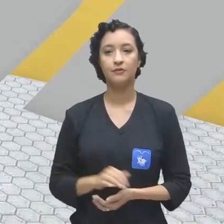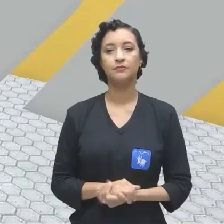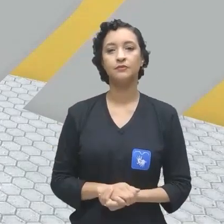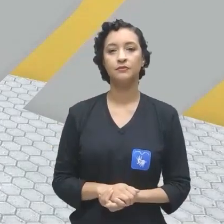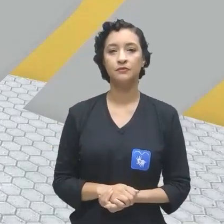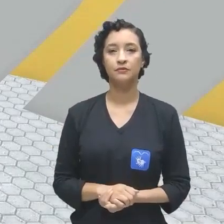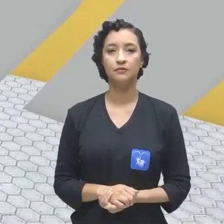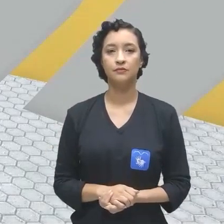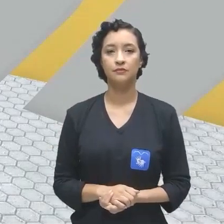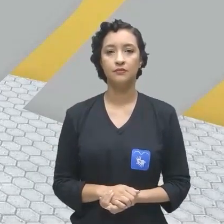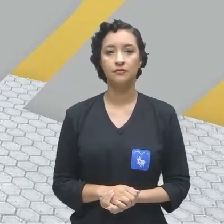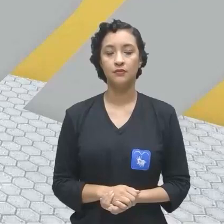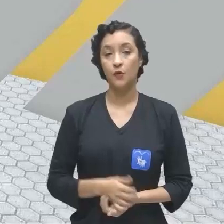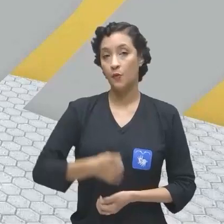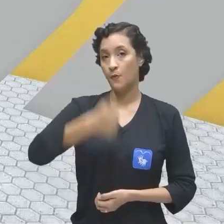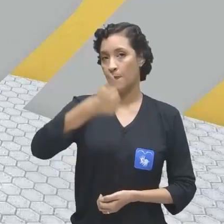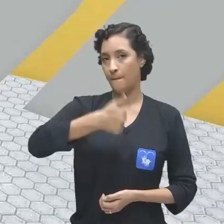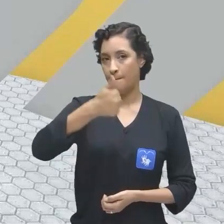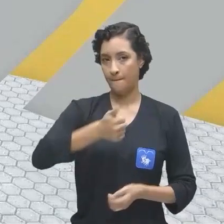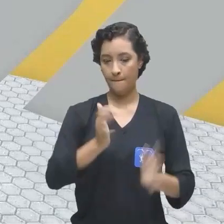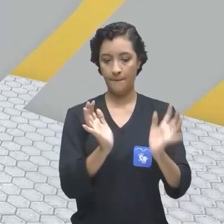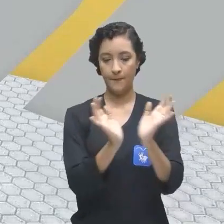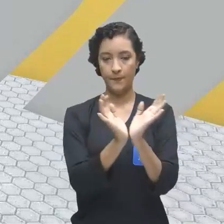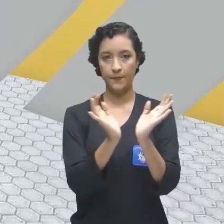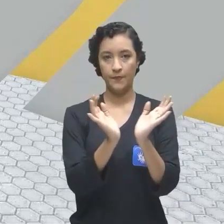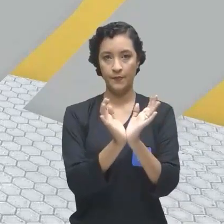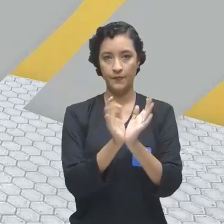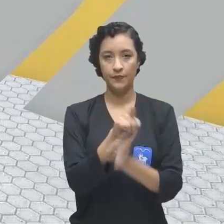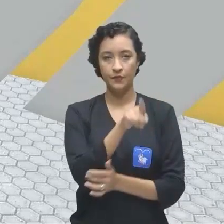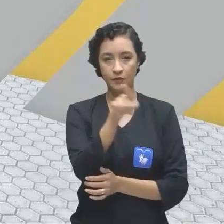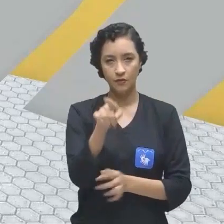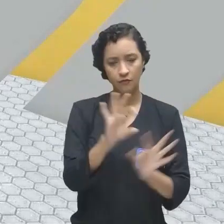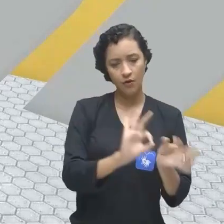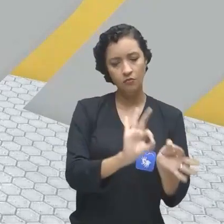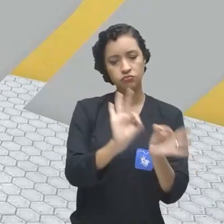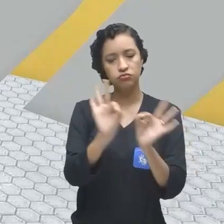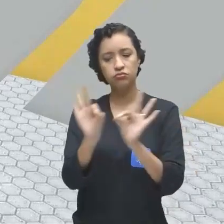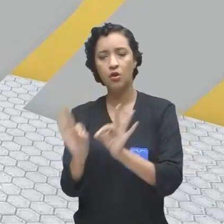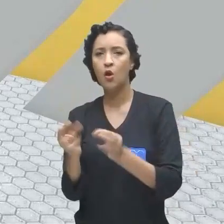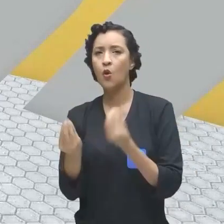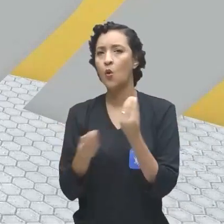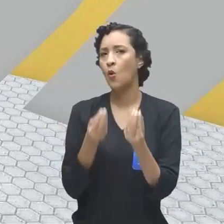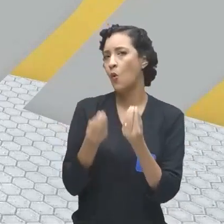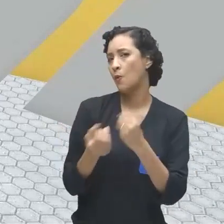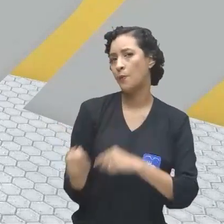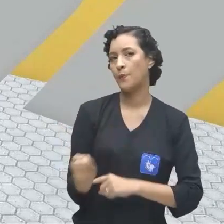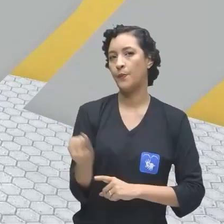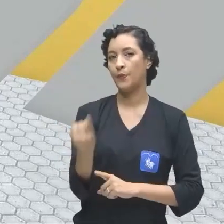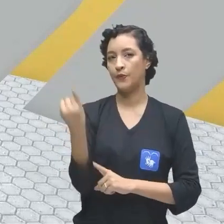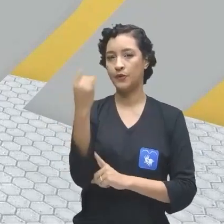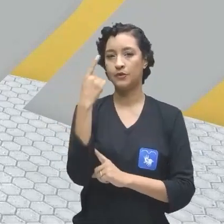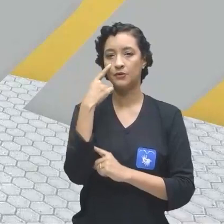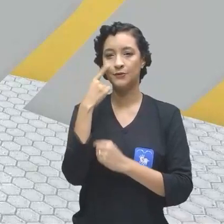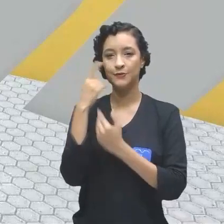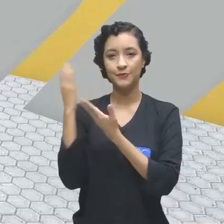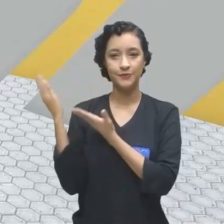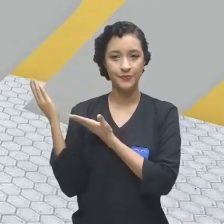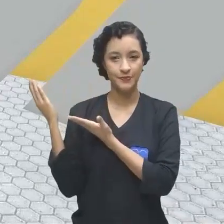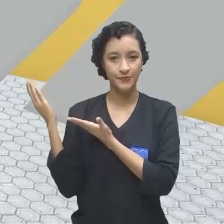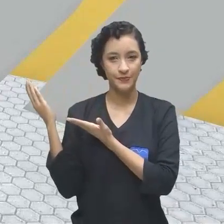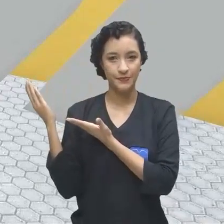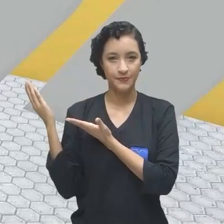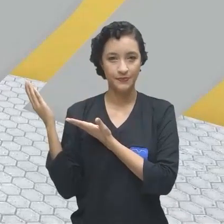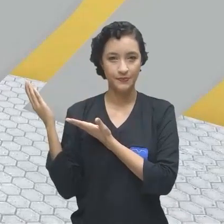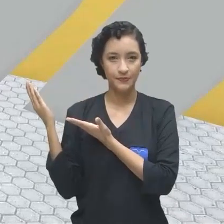o primeiro setor, você vai acompanhar quanto que é importante. Você está vendo aqui essa imagem? O